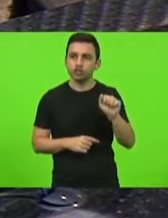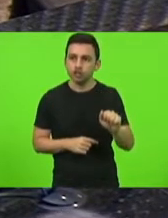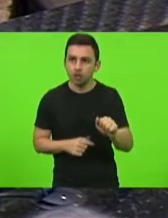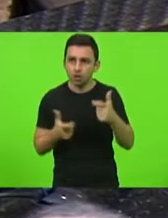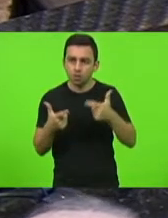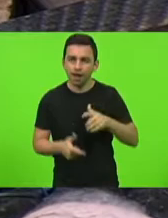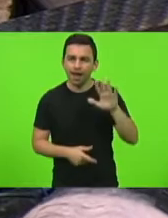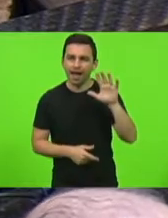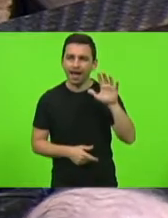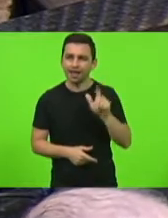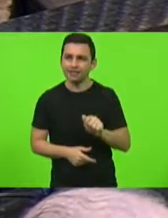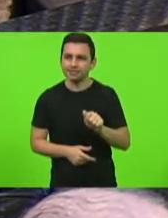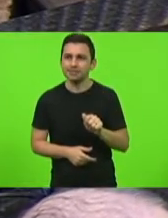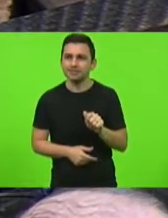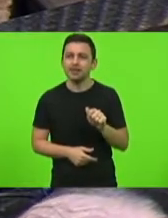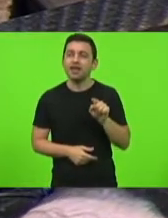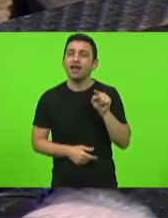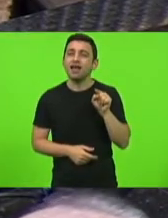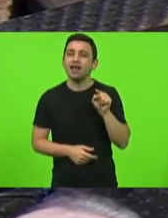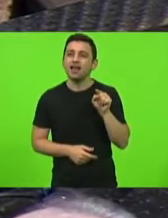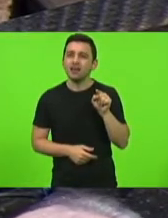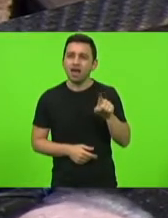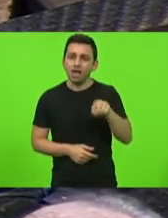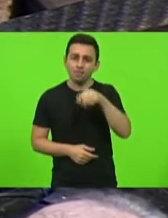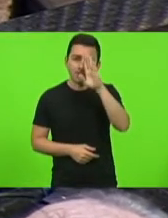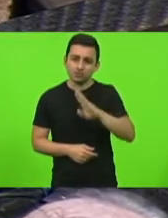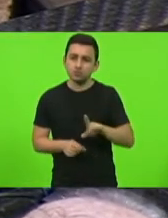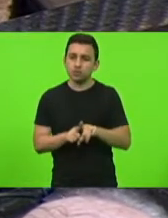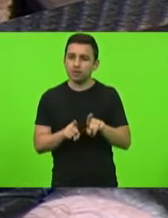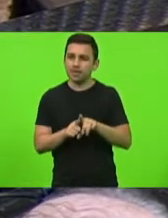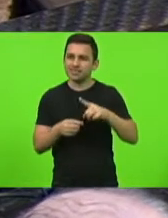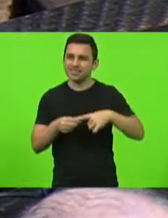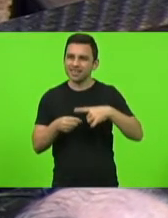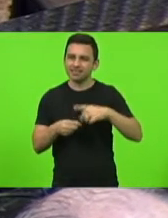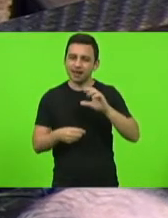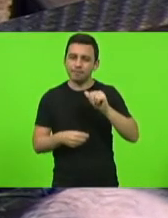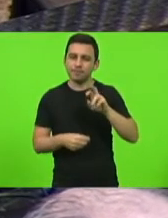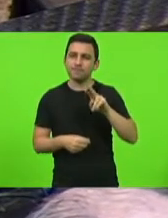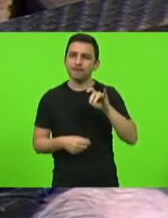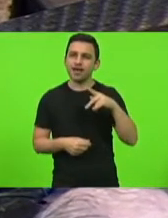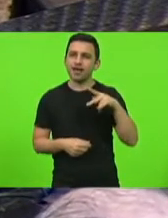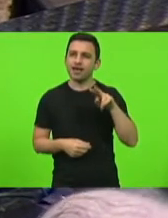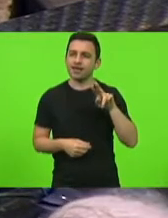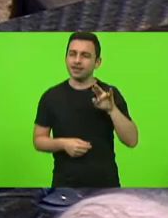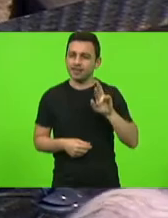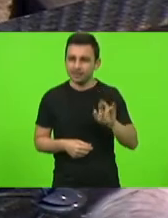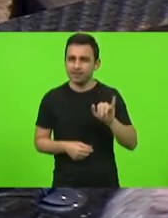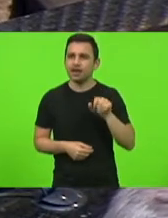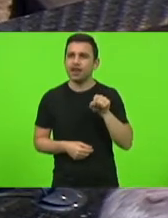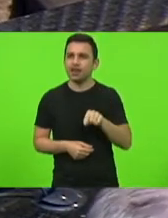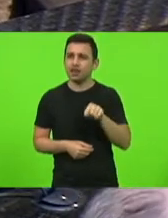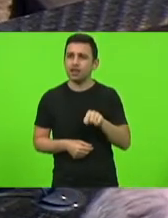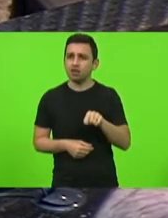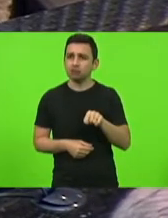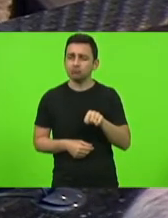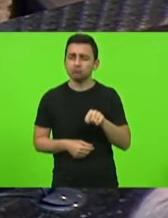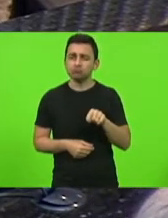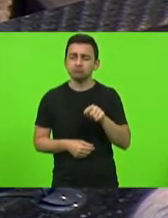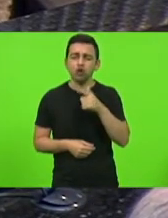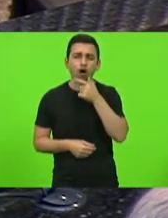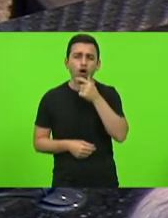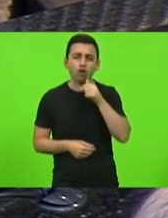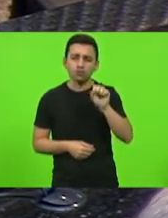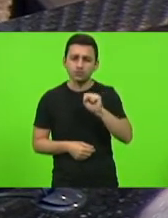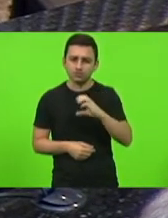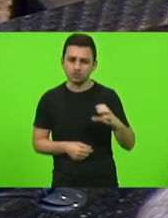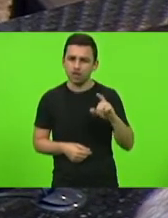asiático, colocando o Brasil e o município de Capivari de Baixo em destaque. O catarinense, que, como eu bem disse também, é diretor